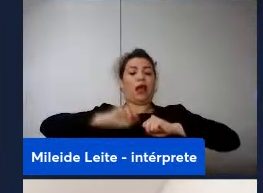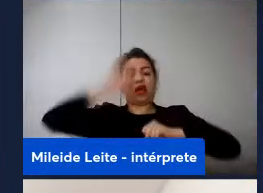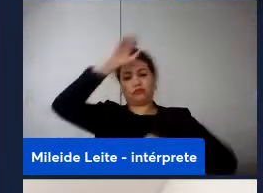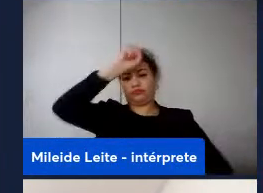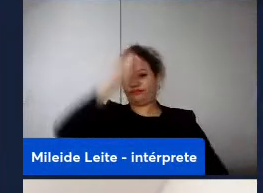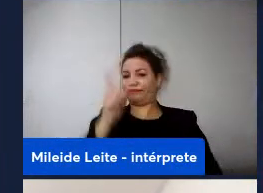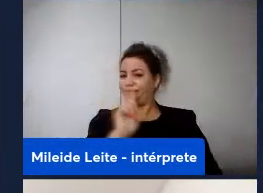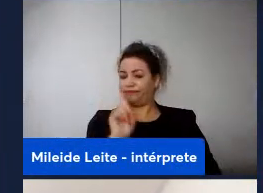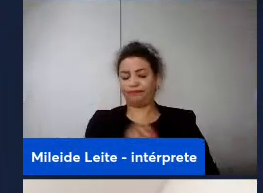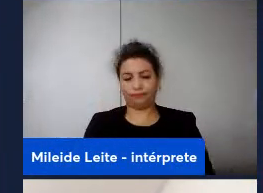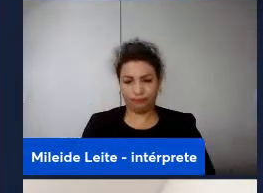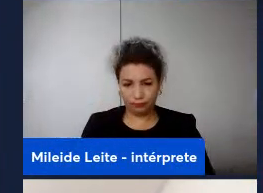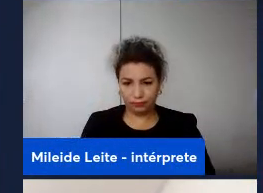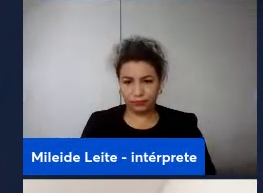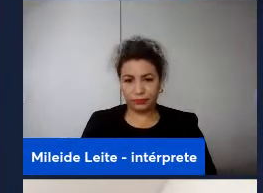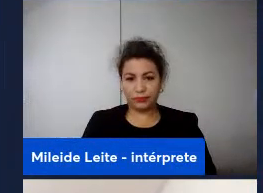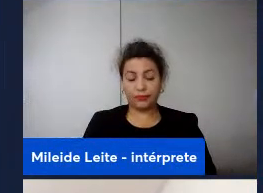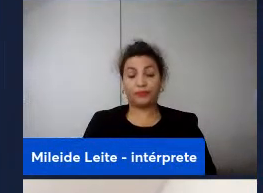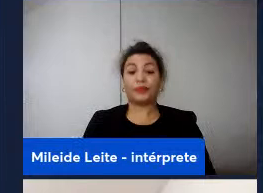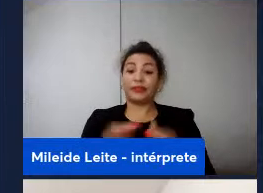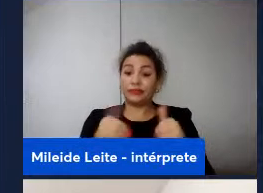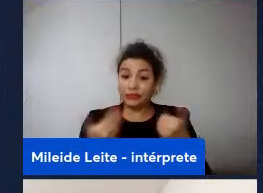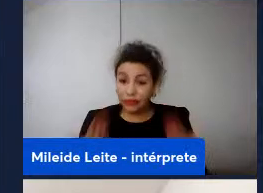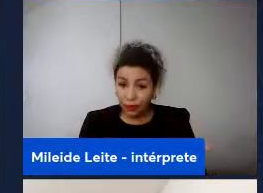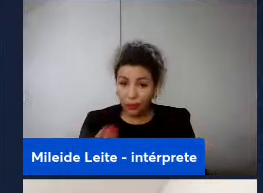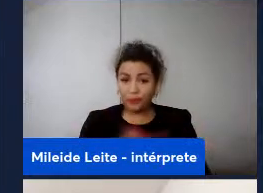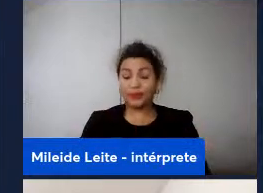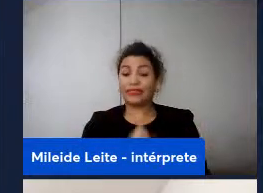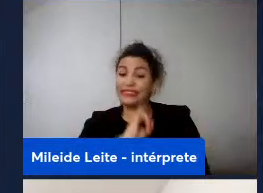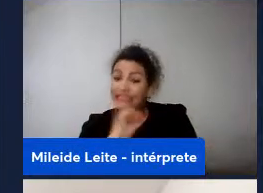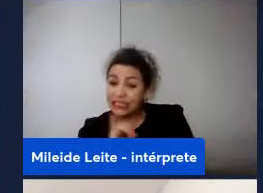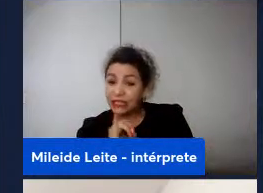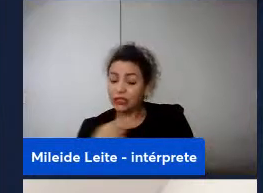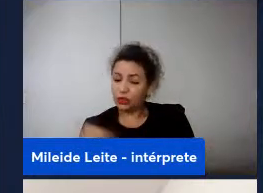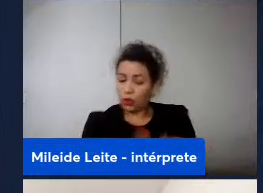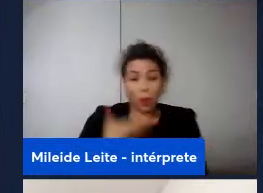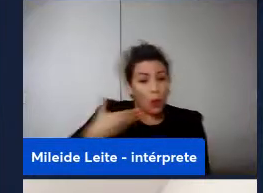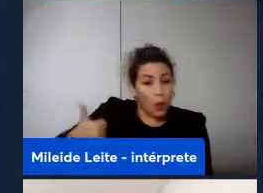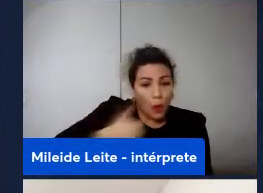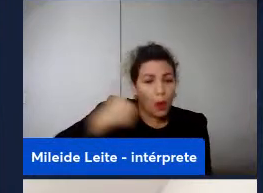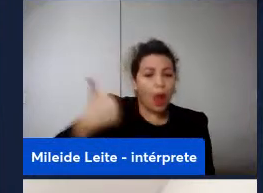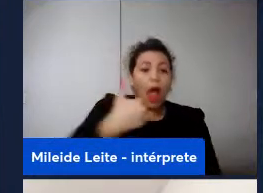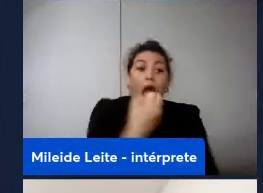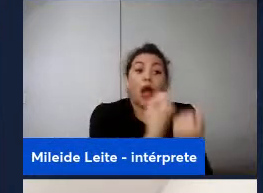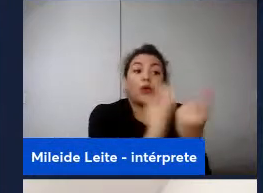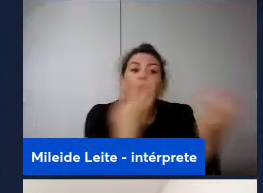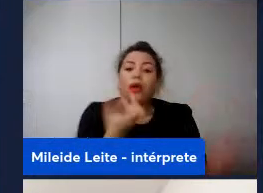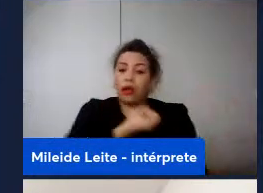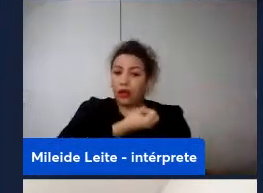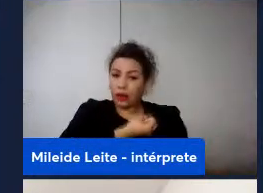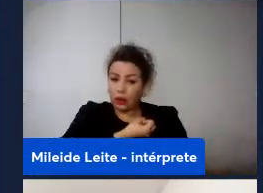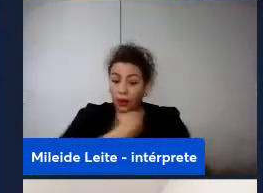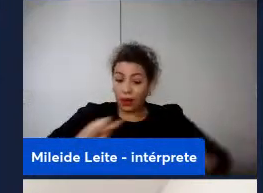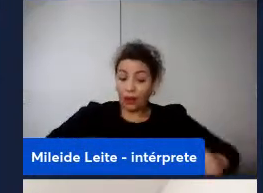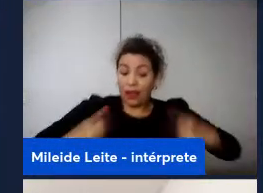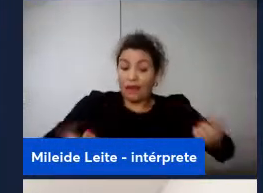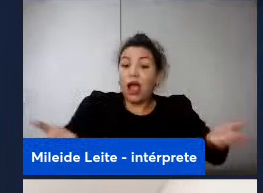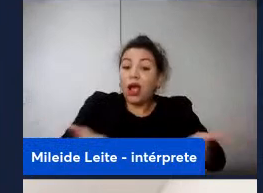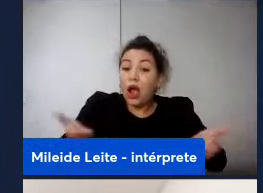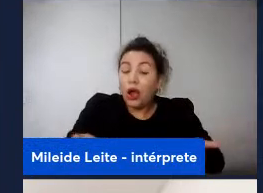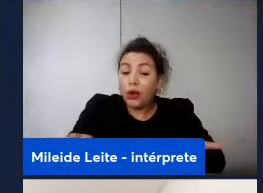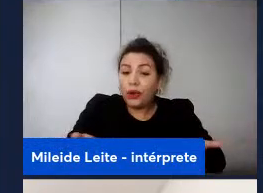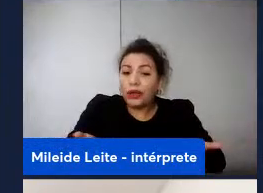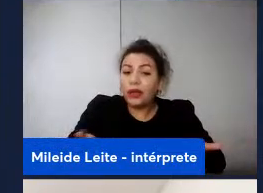adequadamente. Então, se melhoramos no que diz respeito à quantidade, o desafio que se impõe nesse